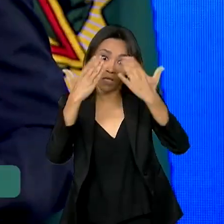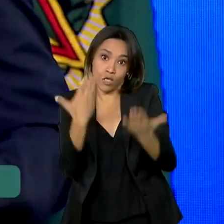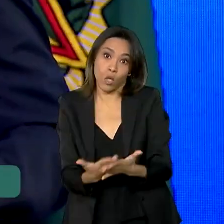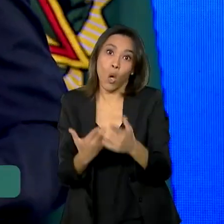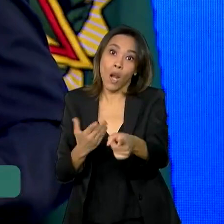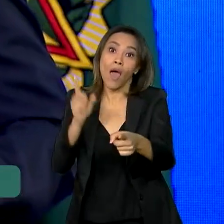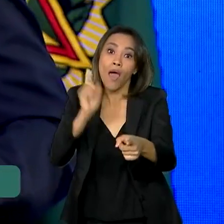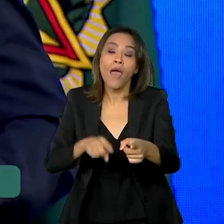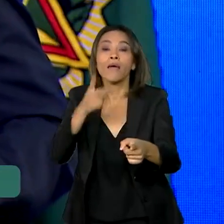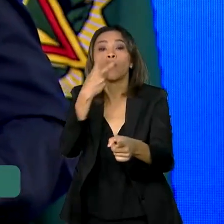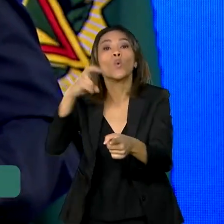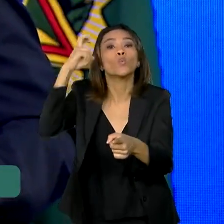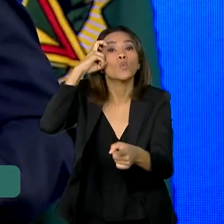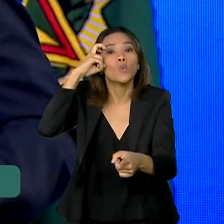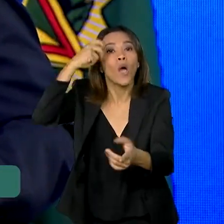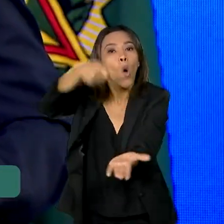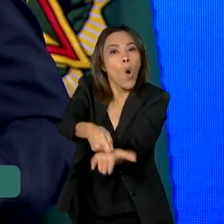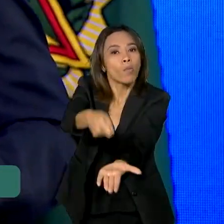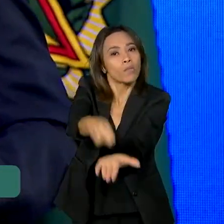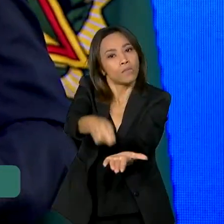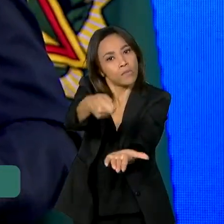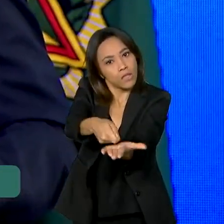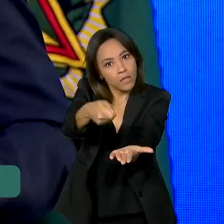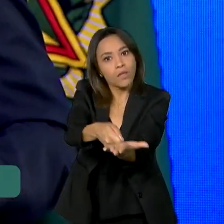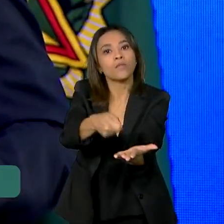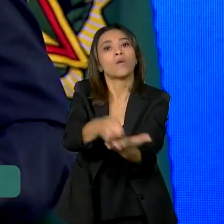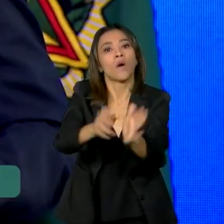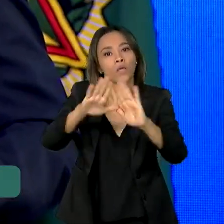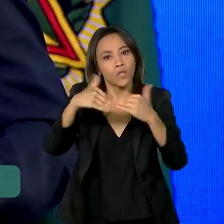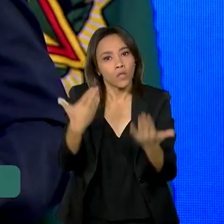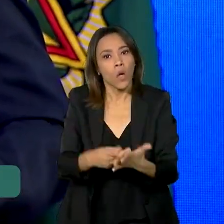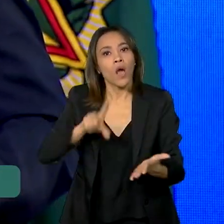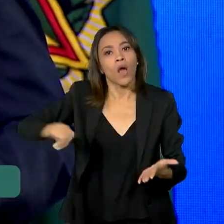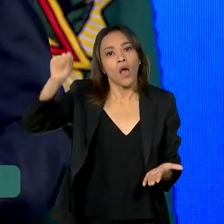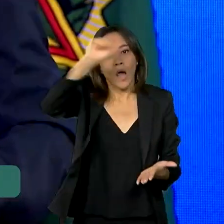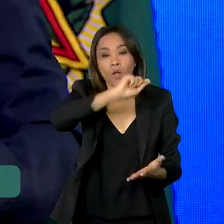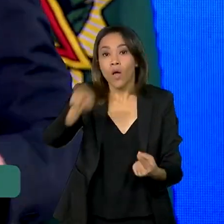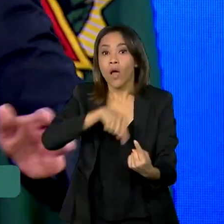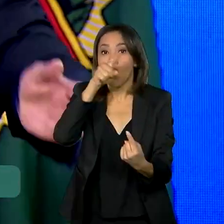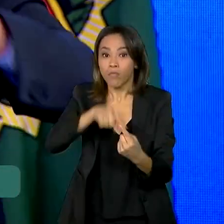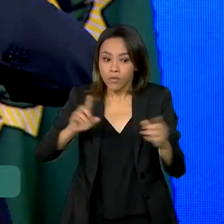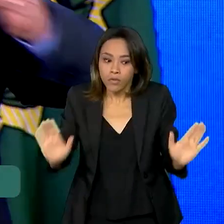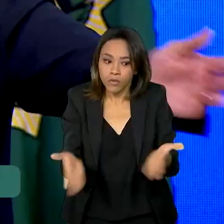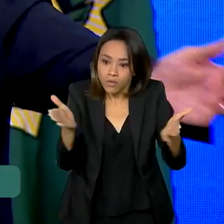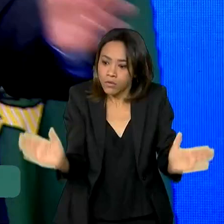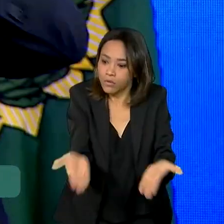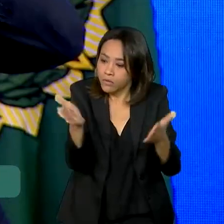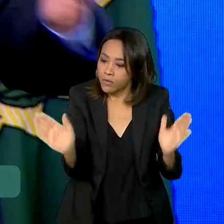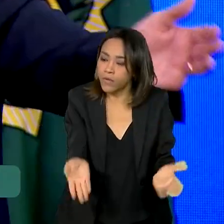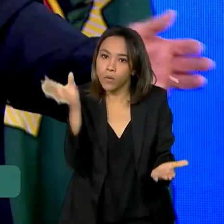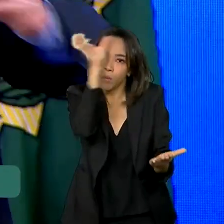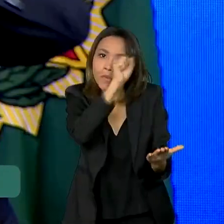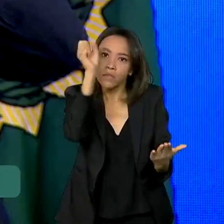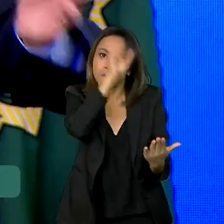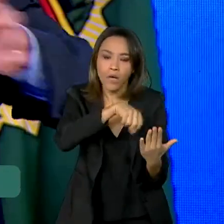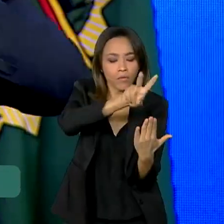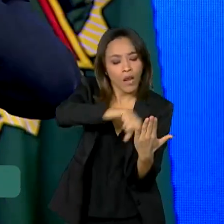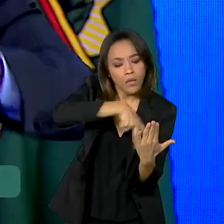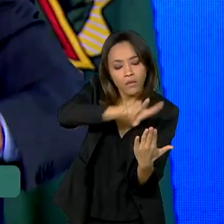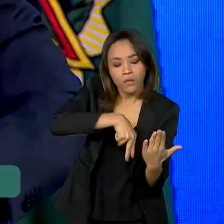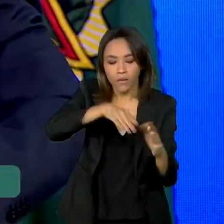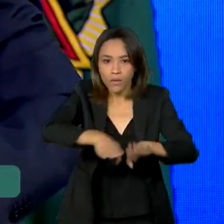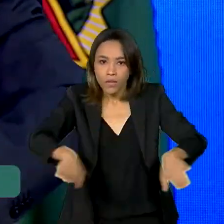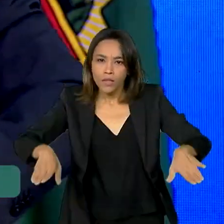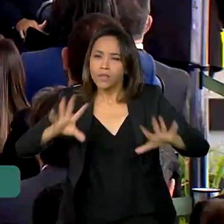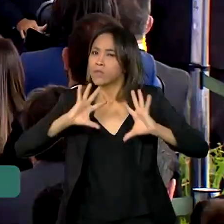equipamento cultural obrigatório e necessário ao desenvolvimento do processo educativo das crianças